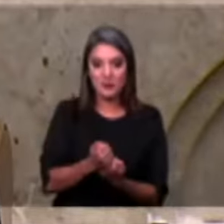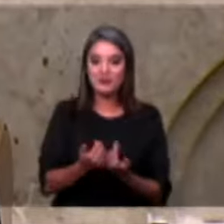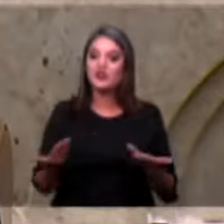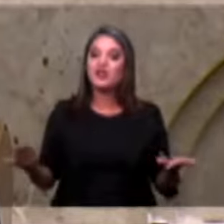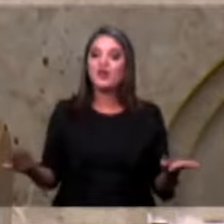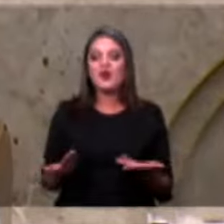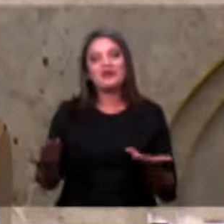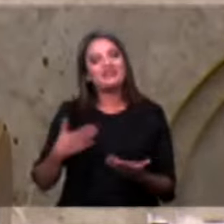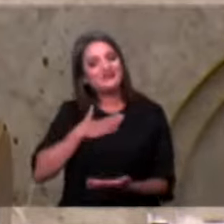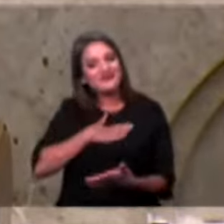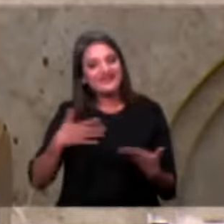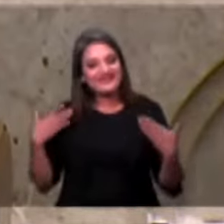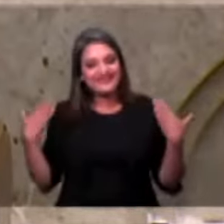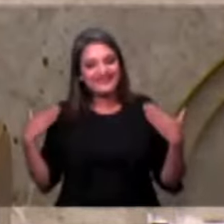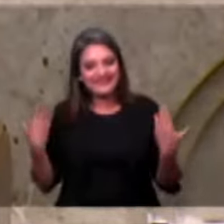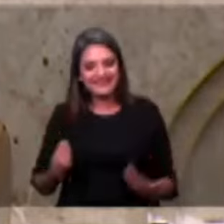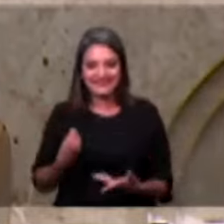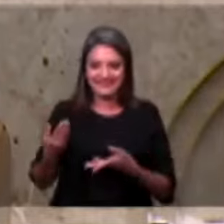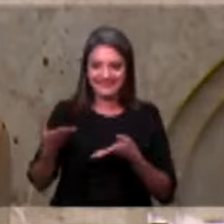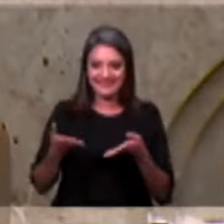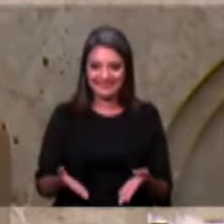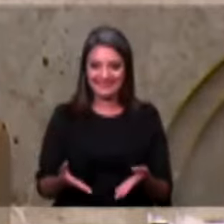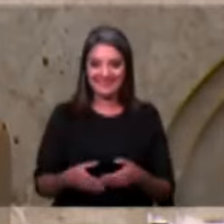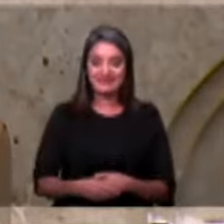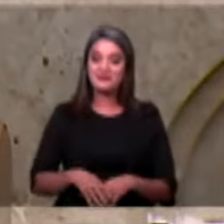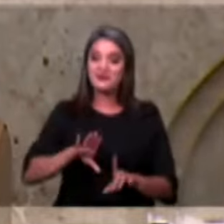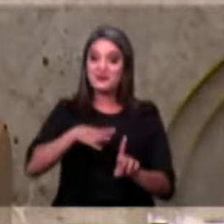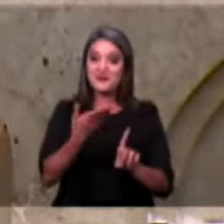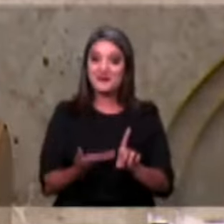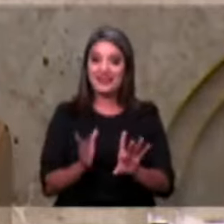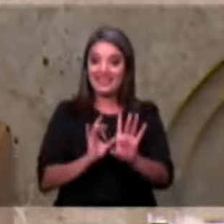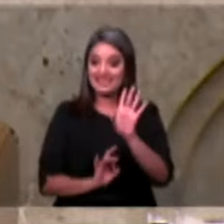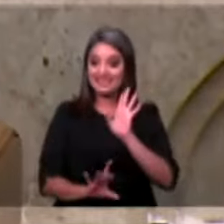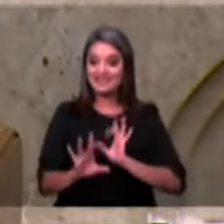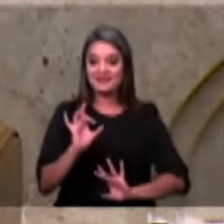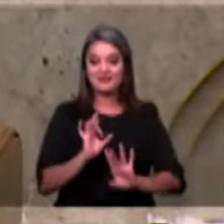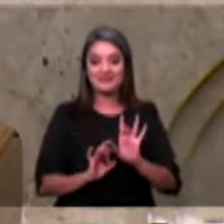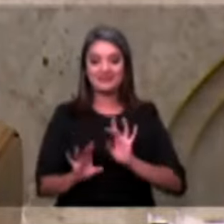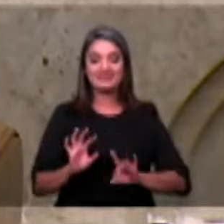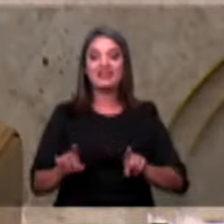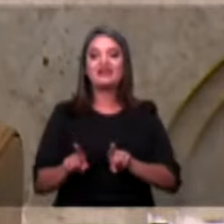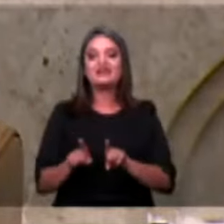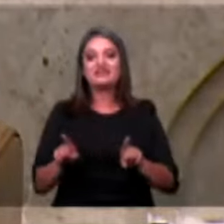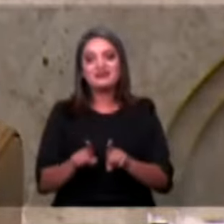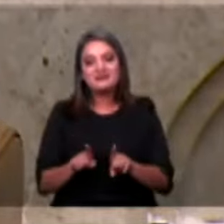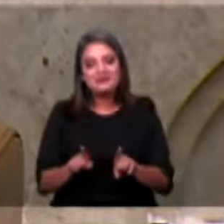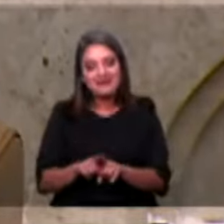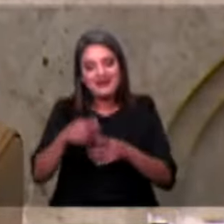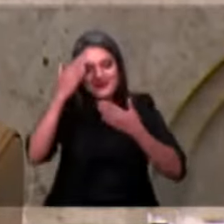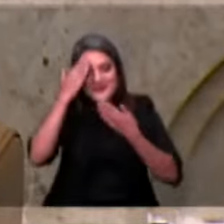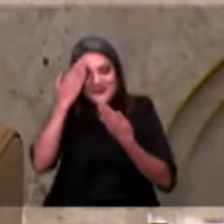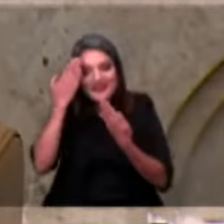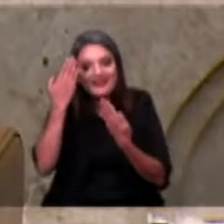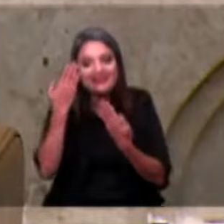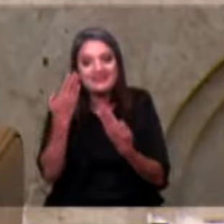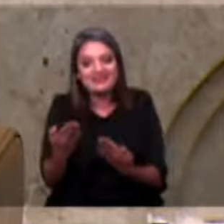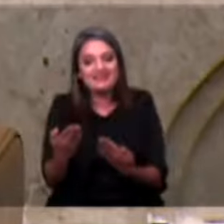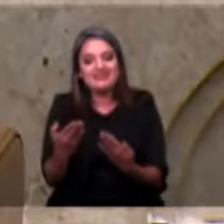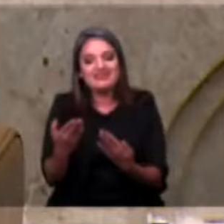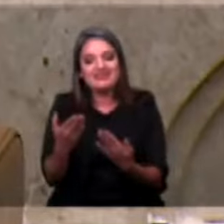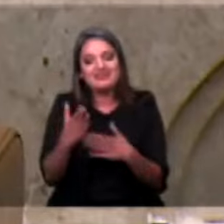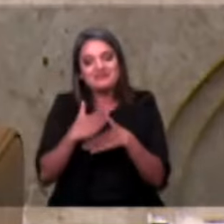sua presença. Uma homenagem muito especial e um afetuoso agradecimento